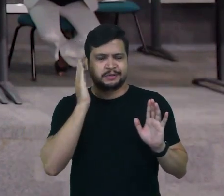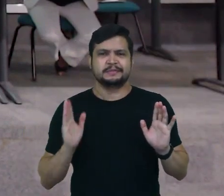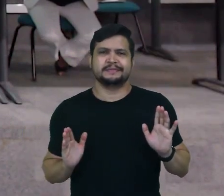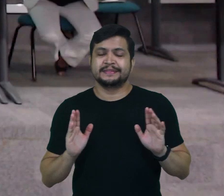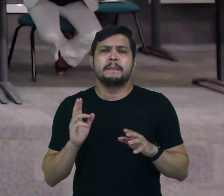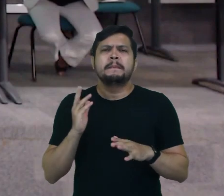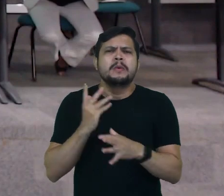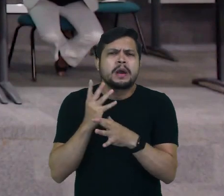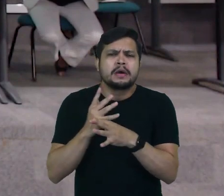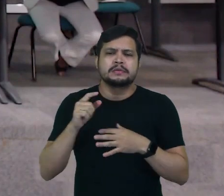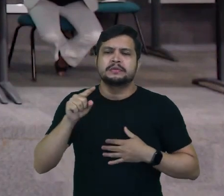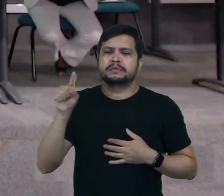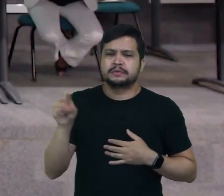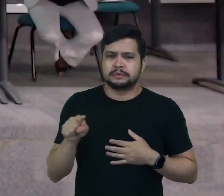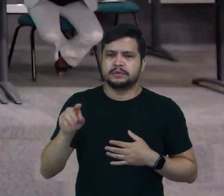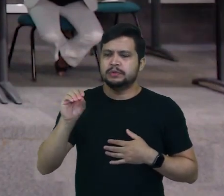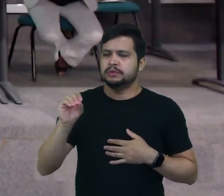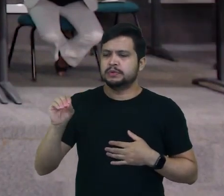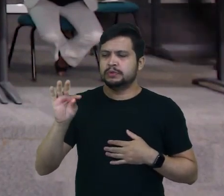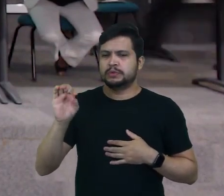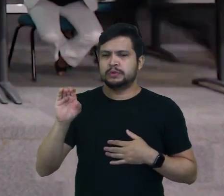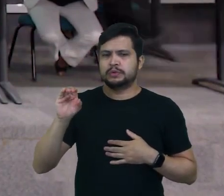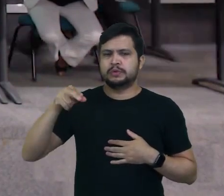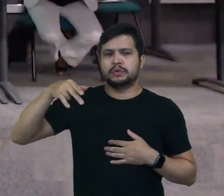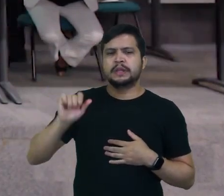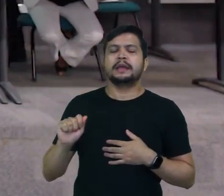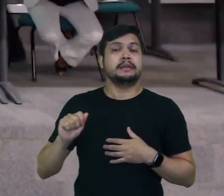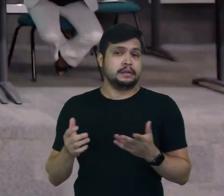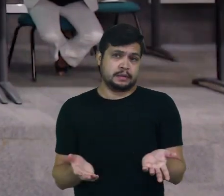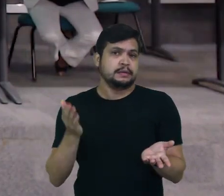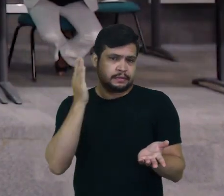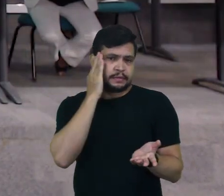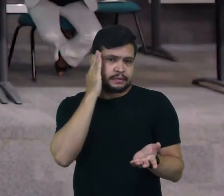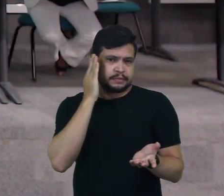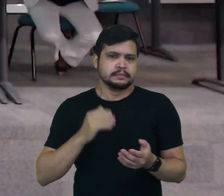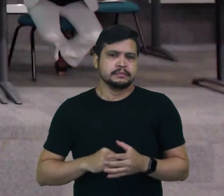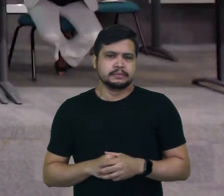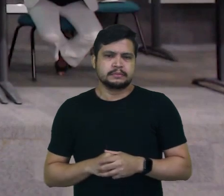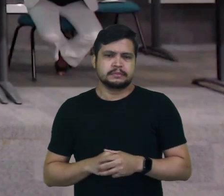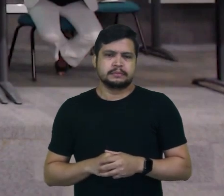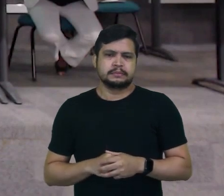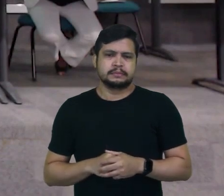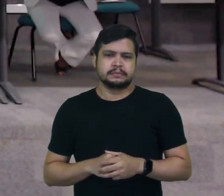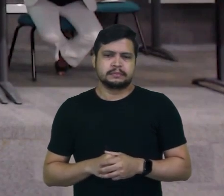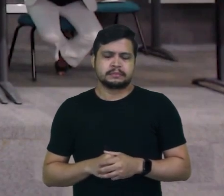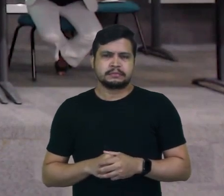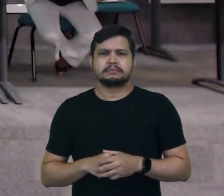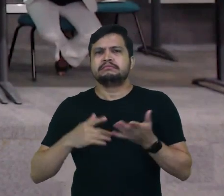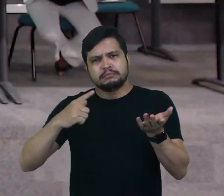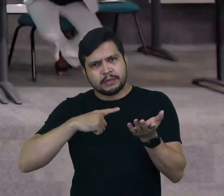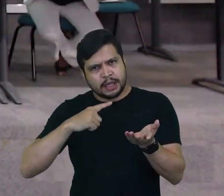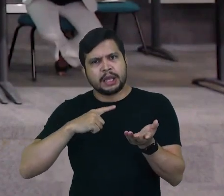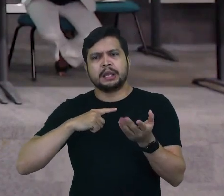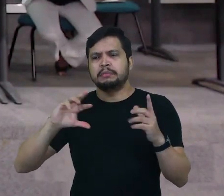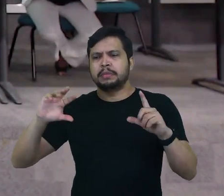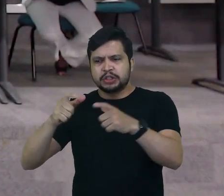gente ter reduzido o tempo de produção de ovo e tudo. Enfim, assim, tem esse